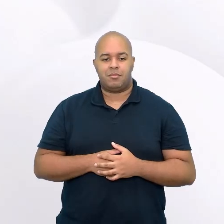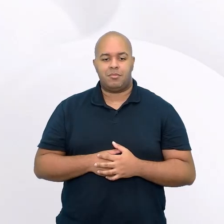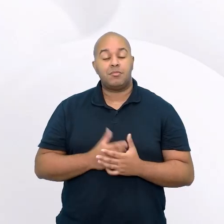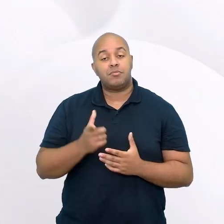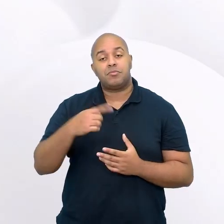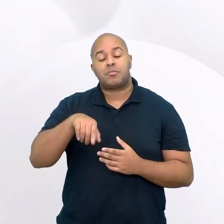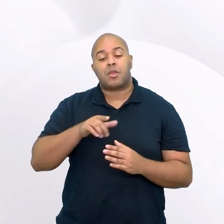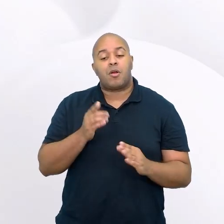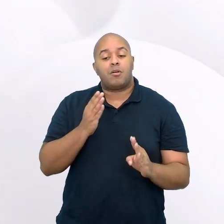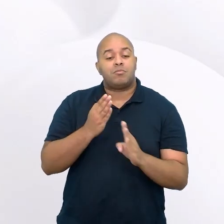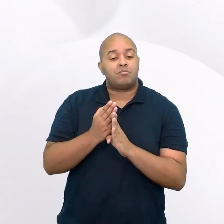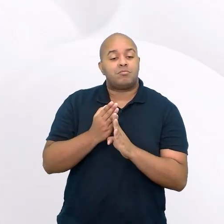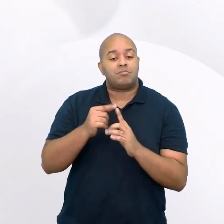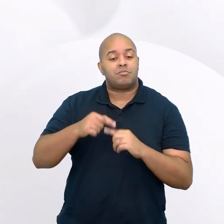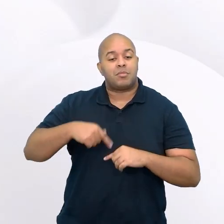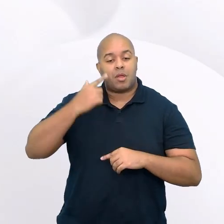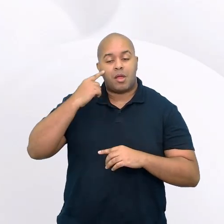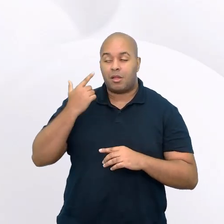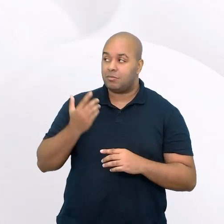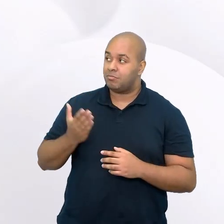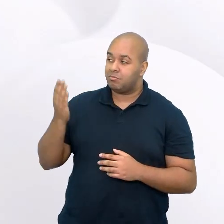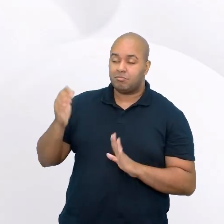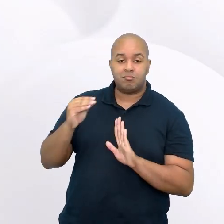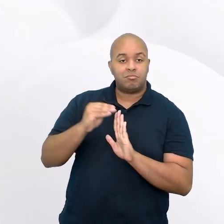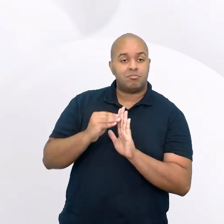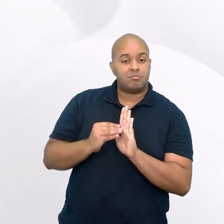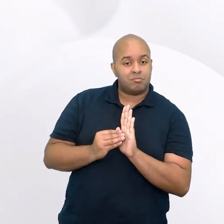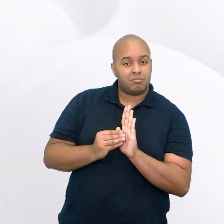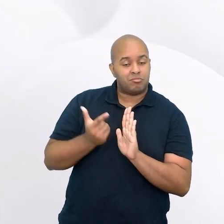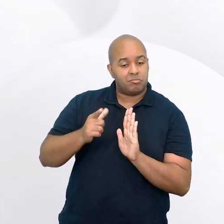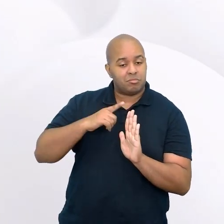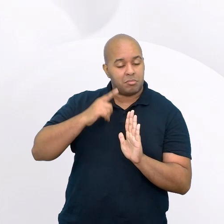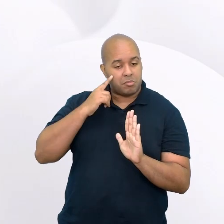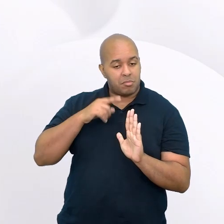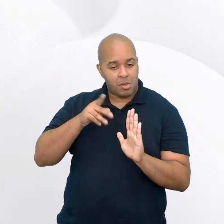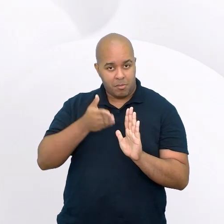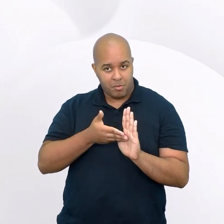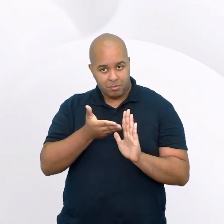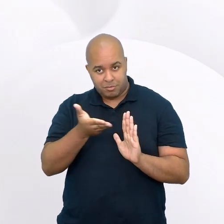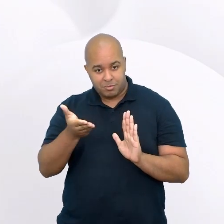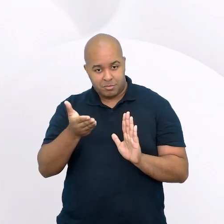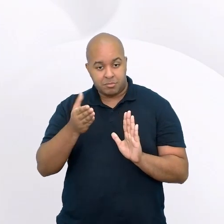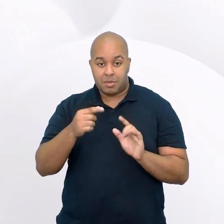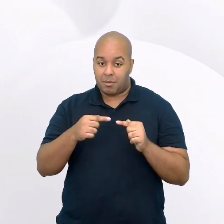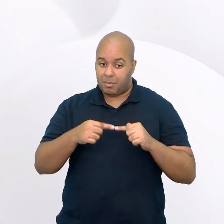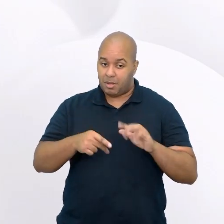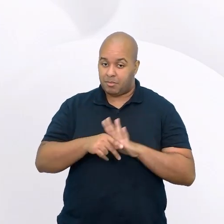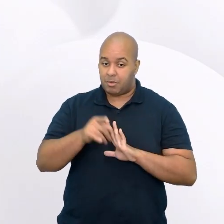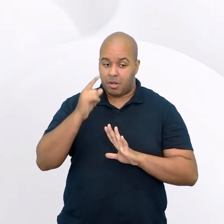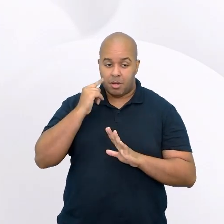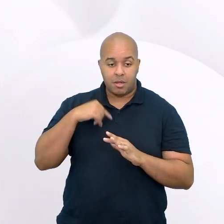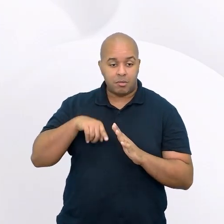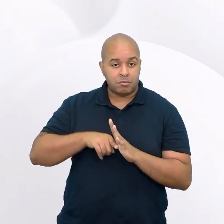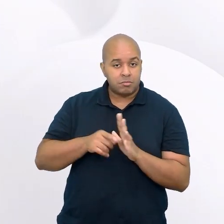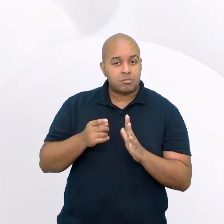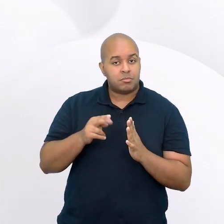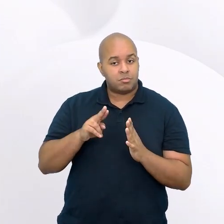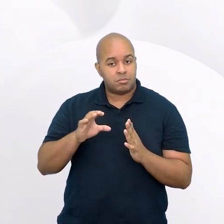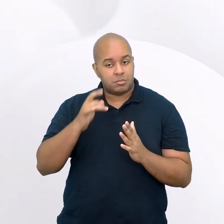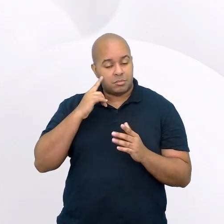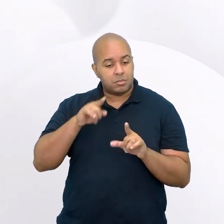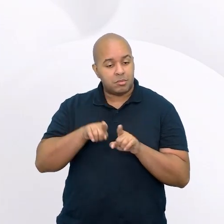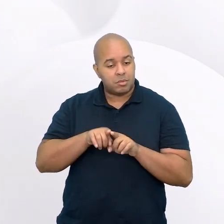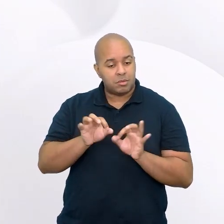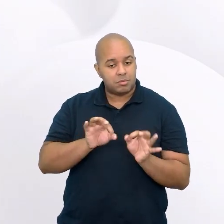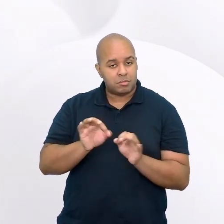a gente chega então aí no conteúdo disponível para vocês referente aos aprofundamentos curriculares e